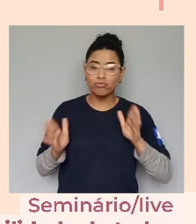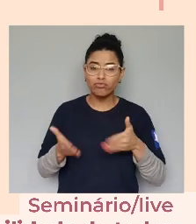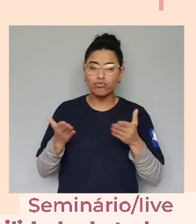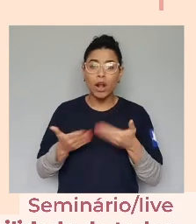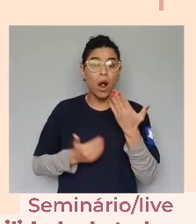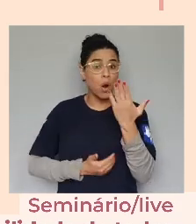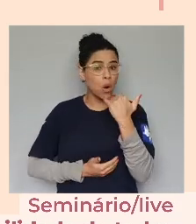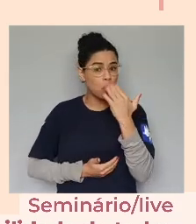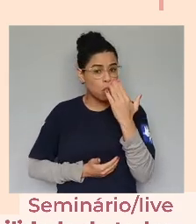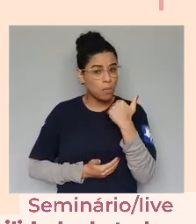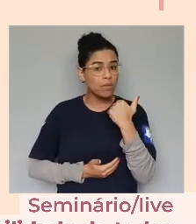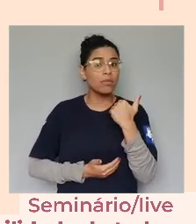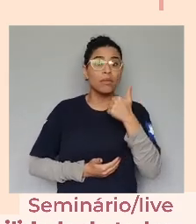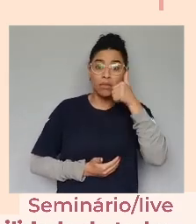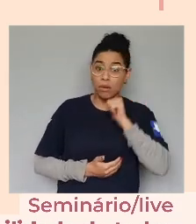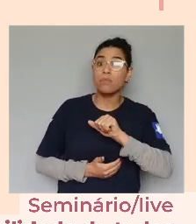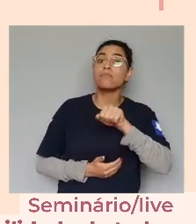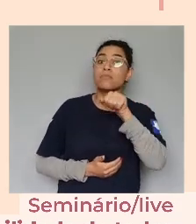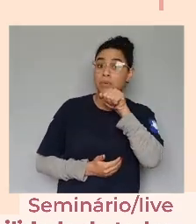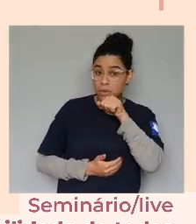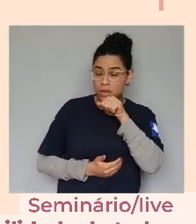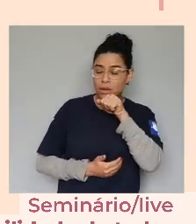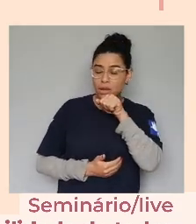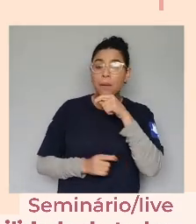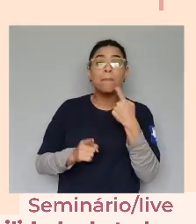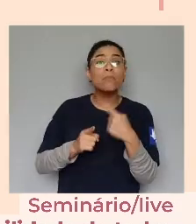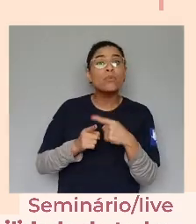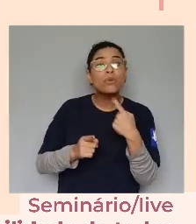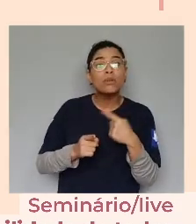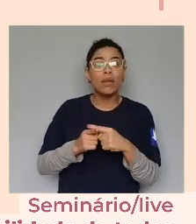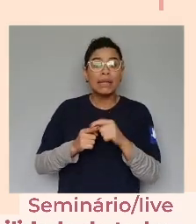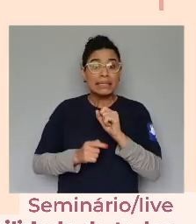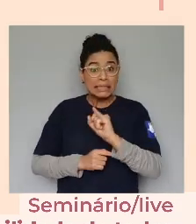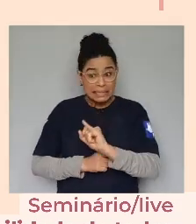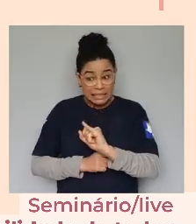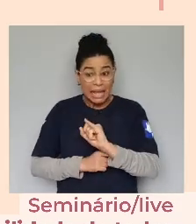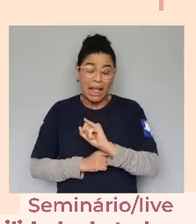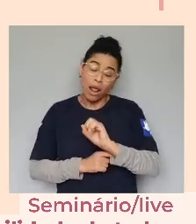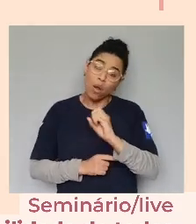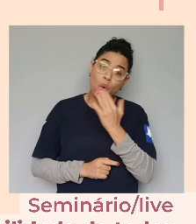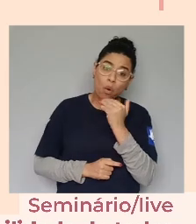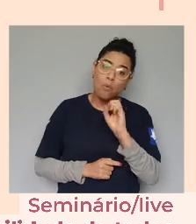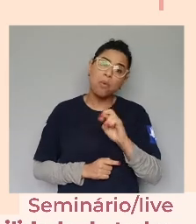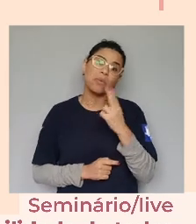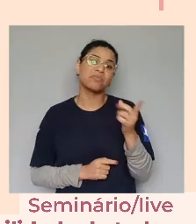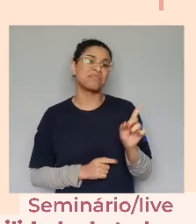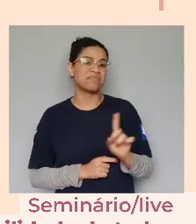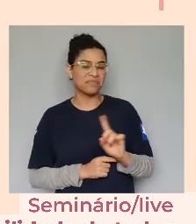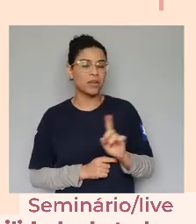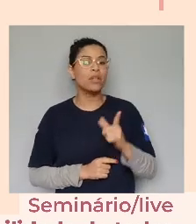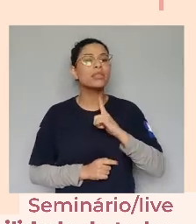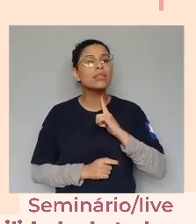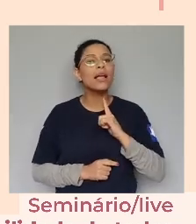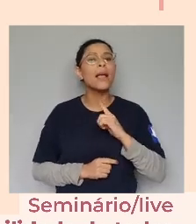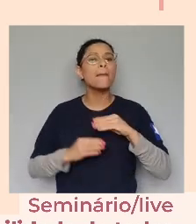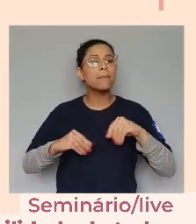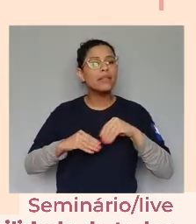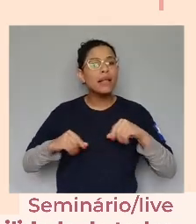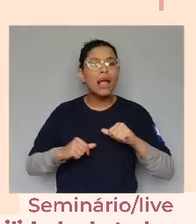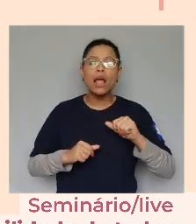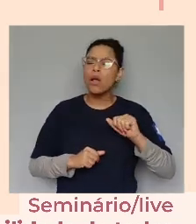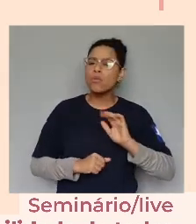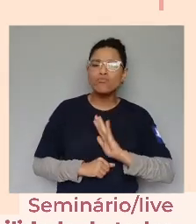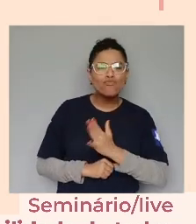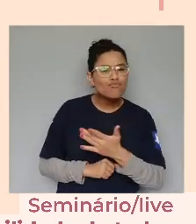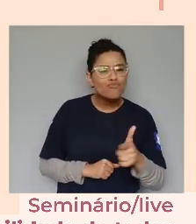pela alimentação da nutriz, o teor dessas vitaminas vai ser alterado dependendo se a mãe come ou não. Temos os minerais também, que não